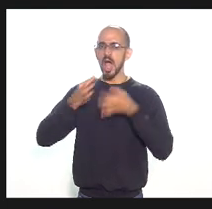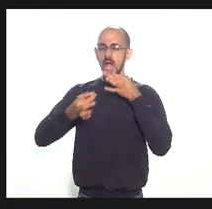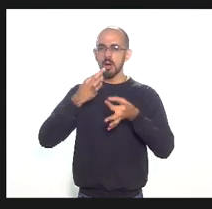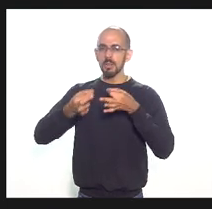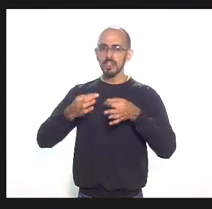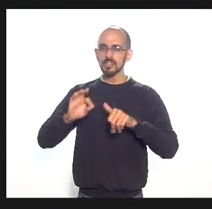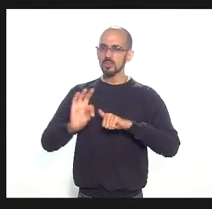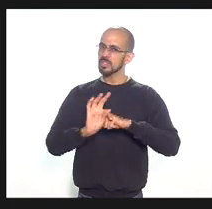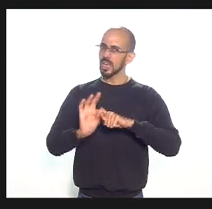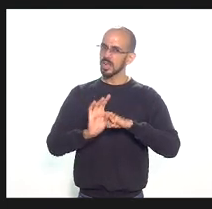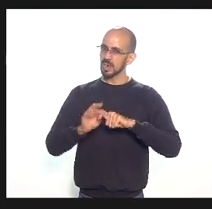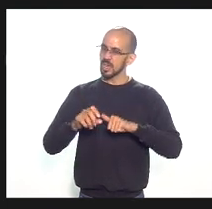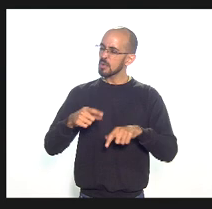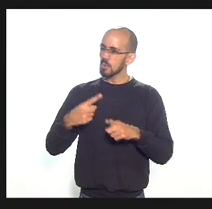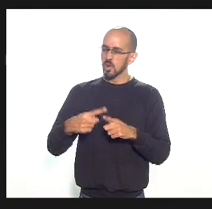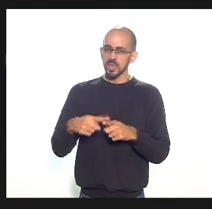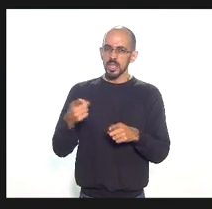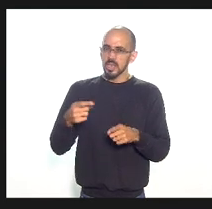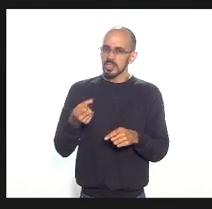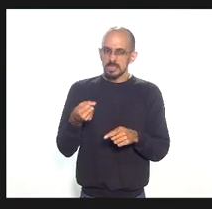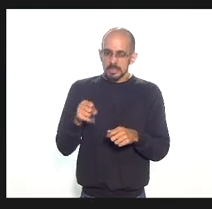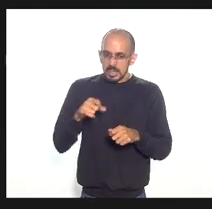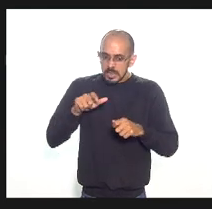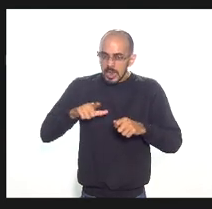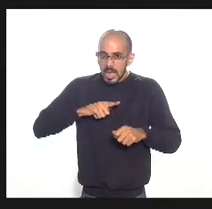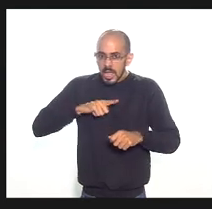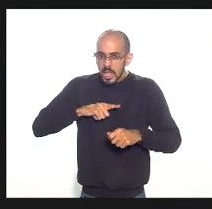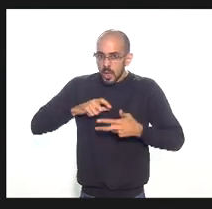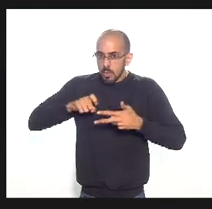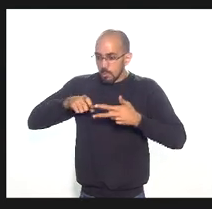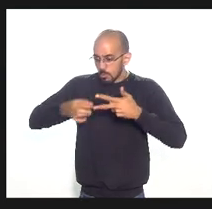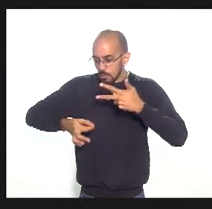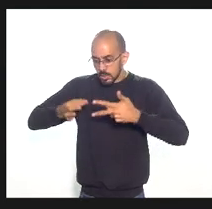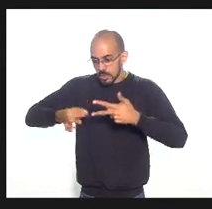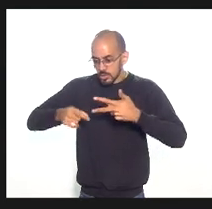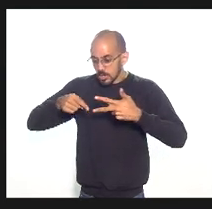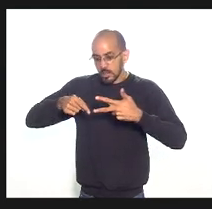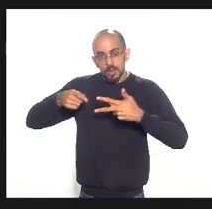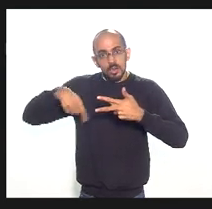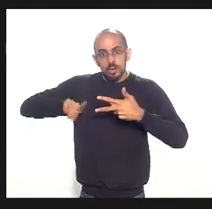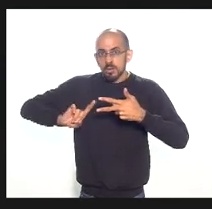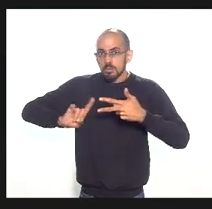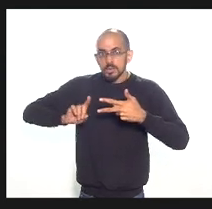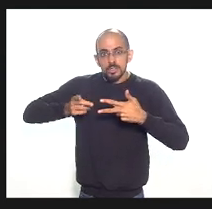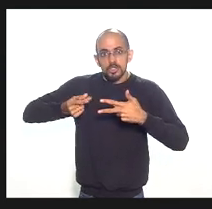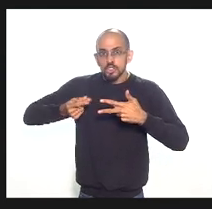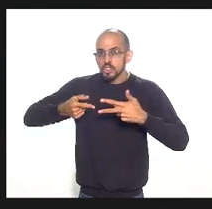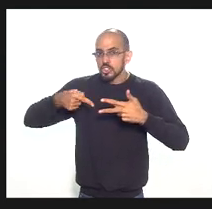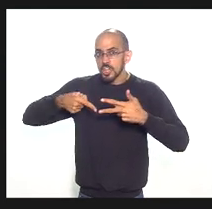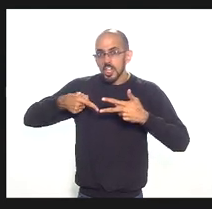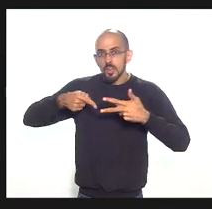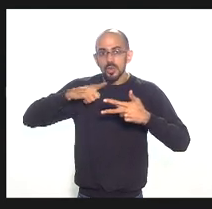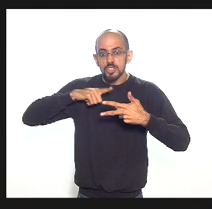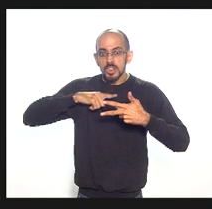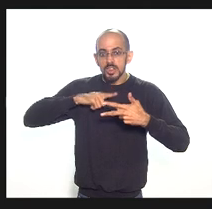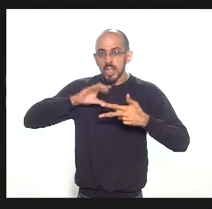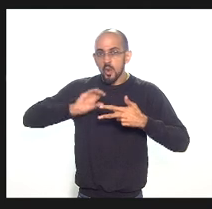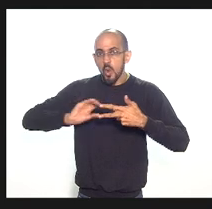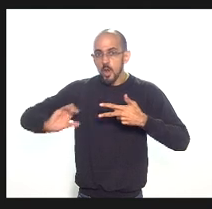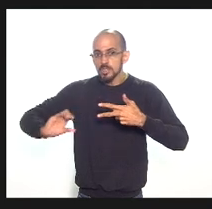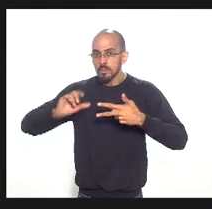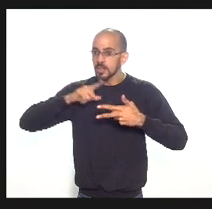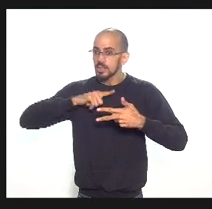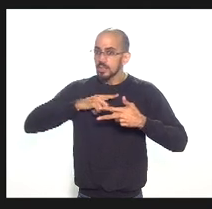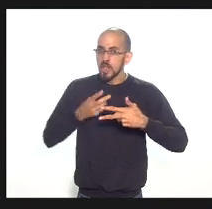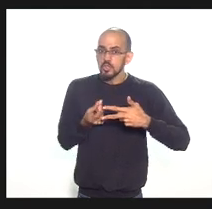tem um poder que não precisa de dinheiro, é o poder judiciário. Tem o doodécimo que está mentindo, tem receita